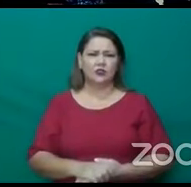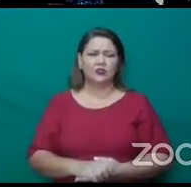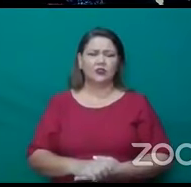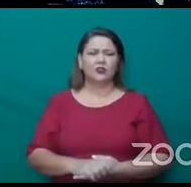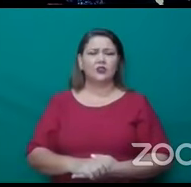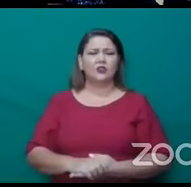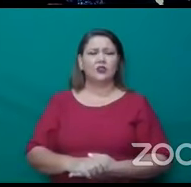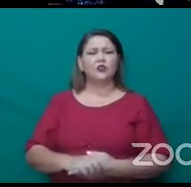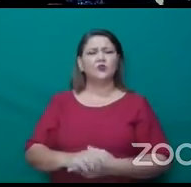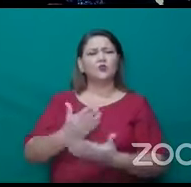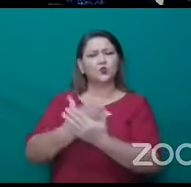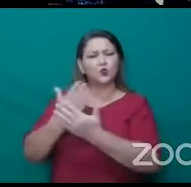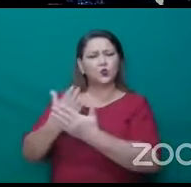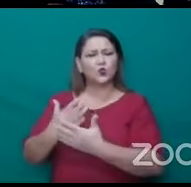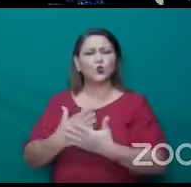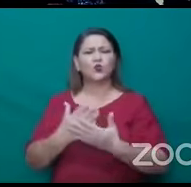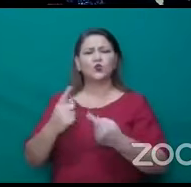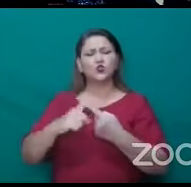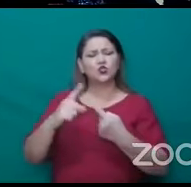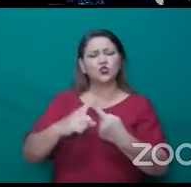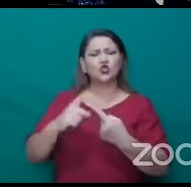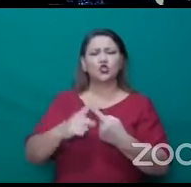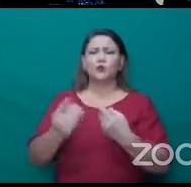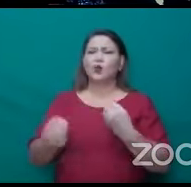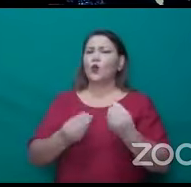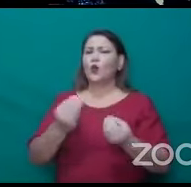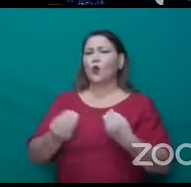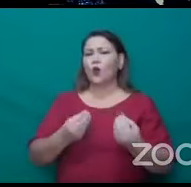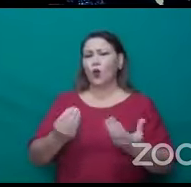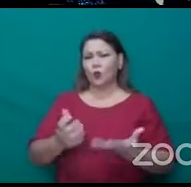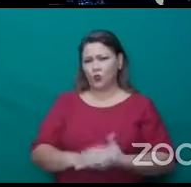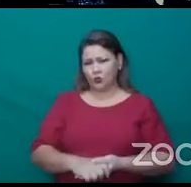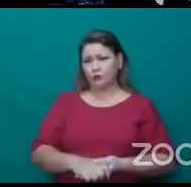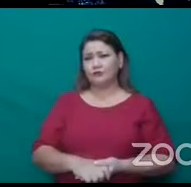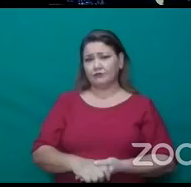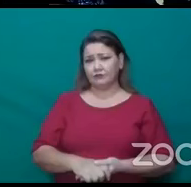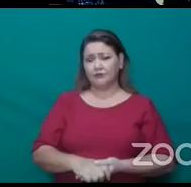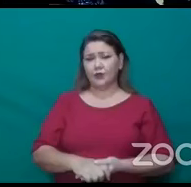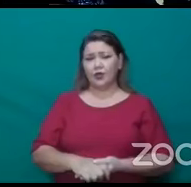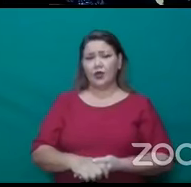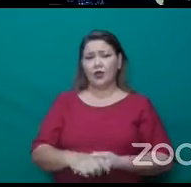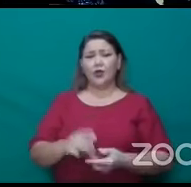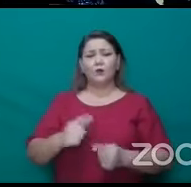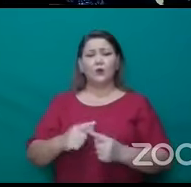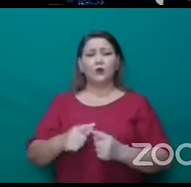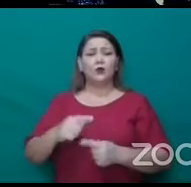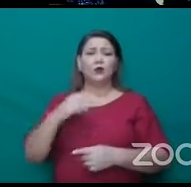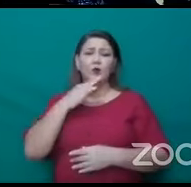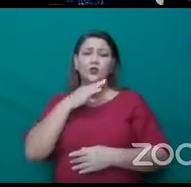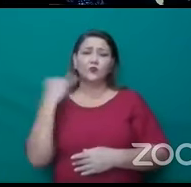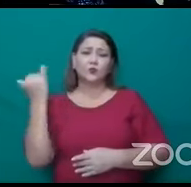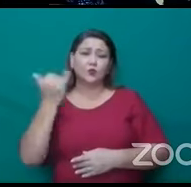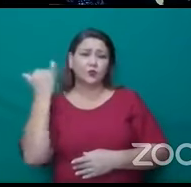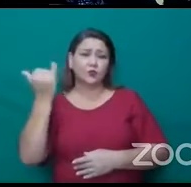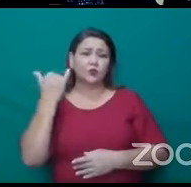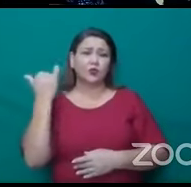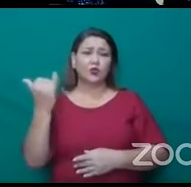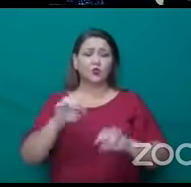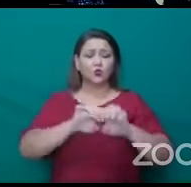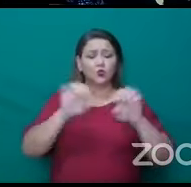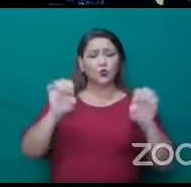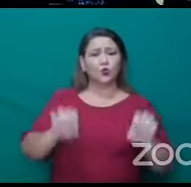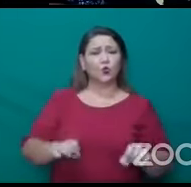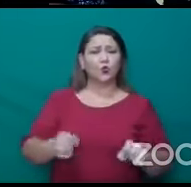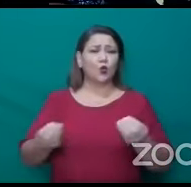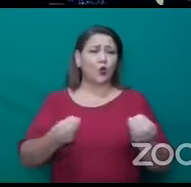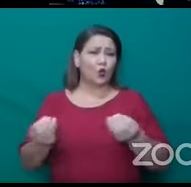um estudo mesmo, assim, de como que funcionava o próprio gênero, porque eu acho importante a gente entender a estrutura que a gente está lidando para a gente